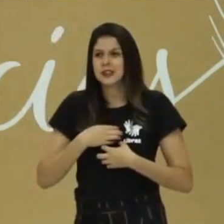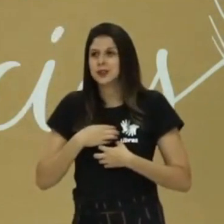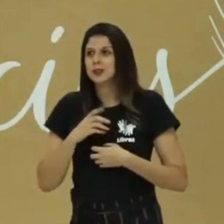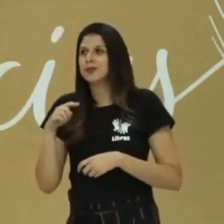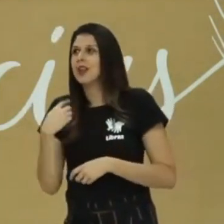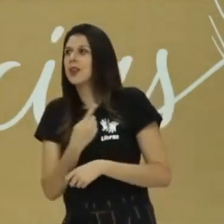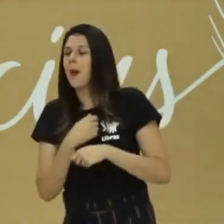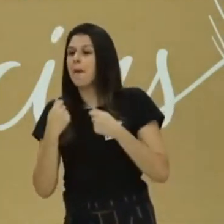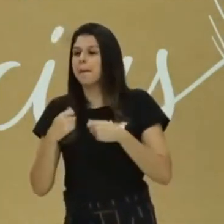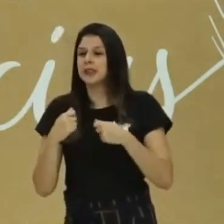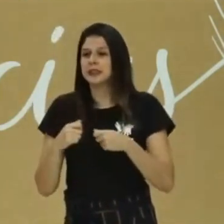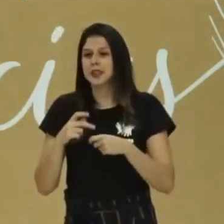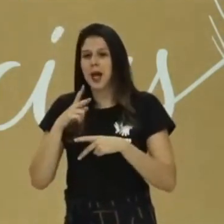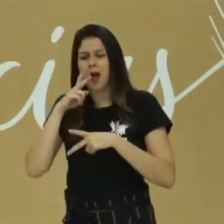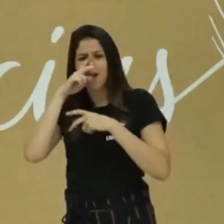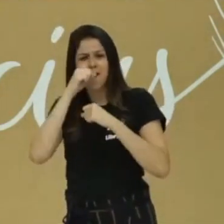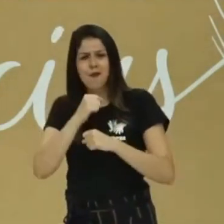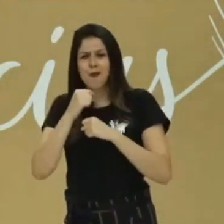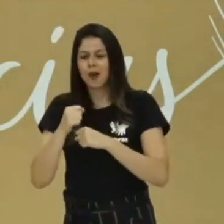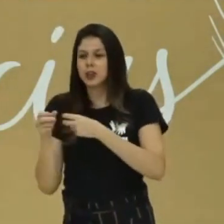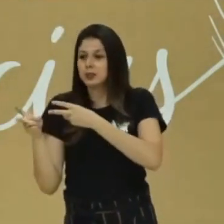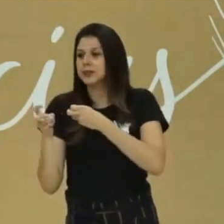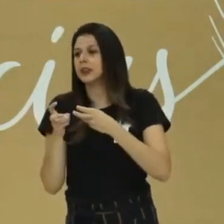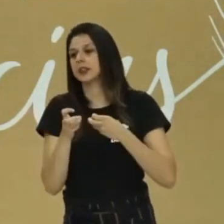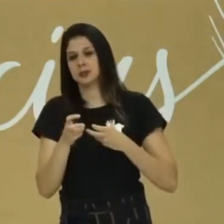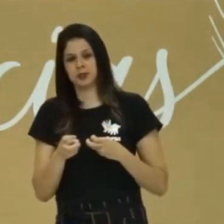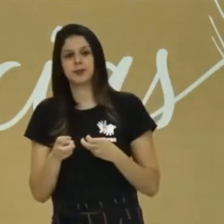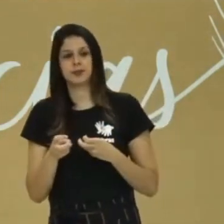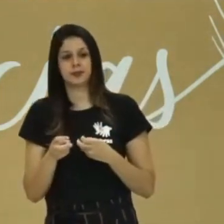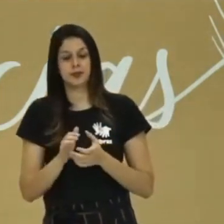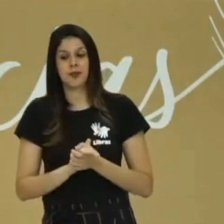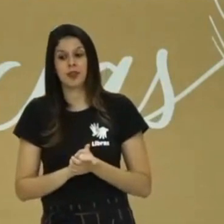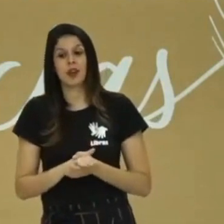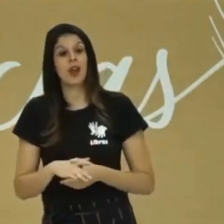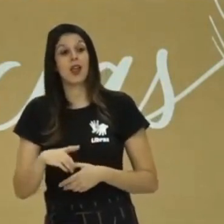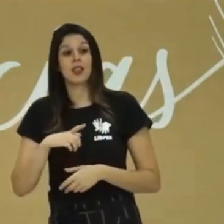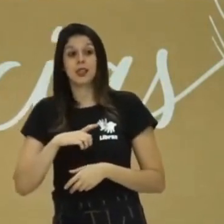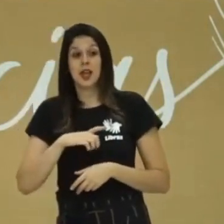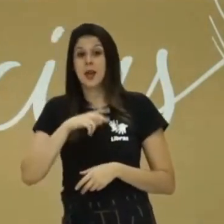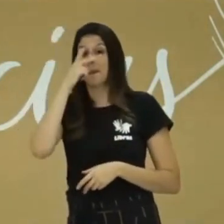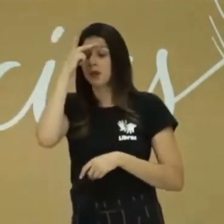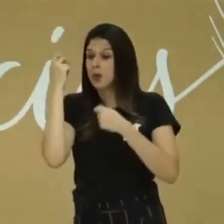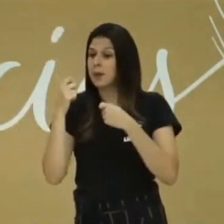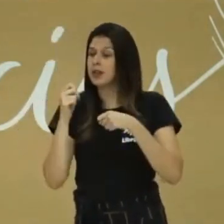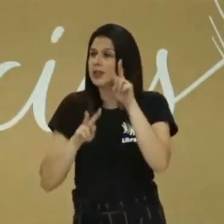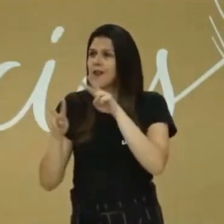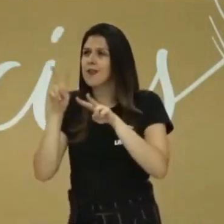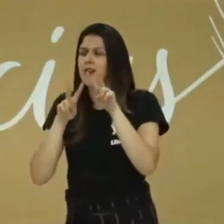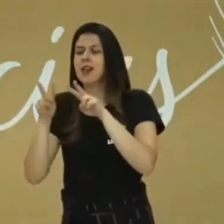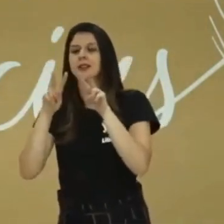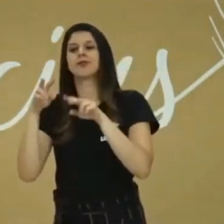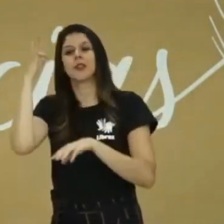assim forte e na cara e aqueles que têm ouvidos espirituais